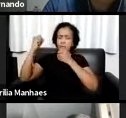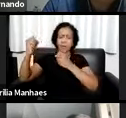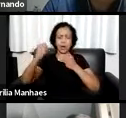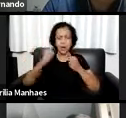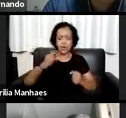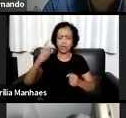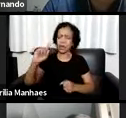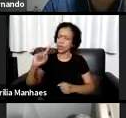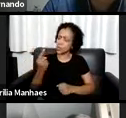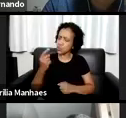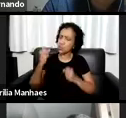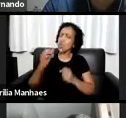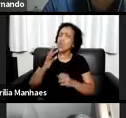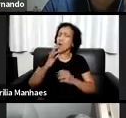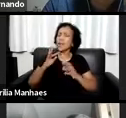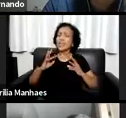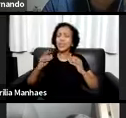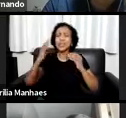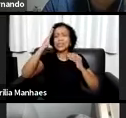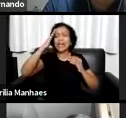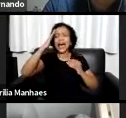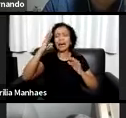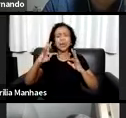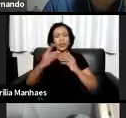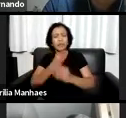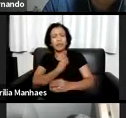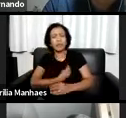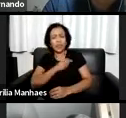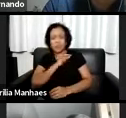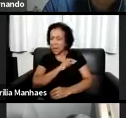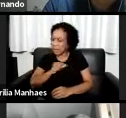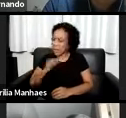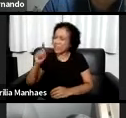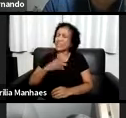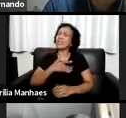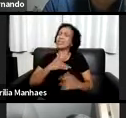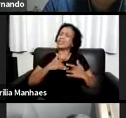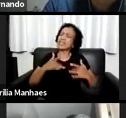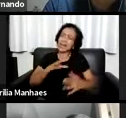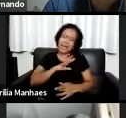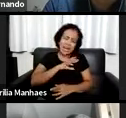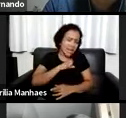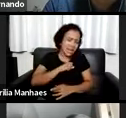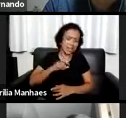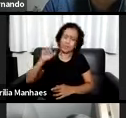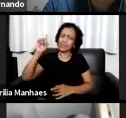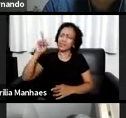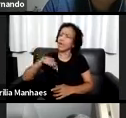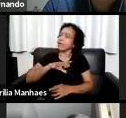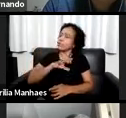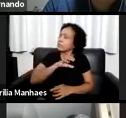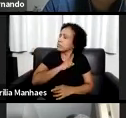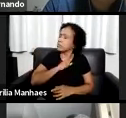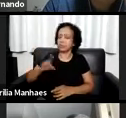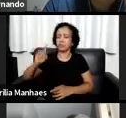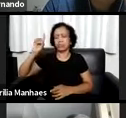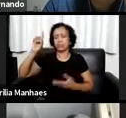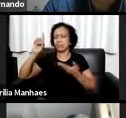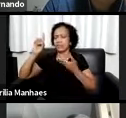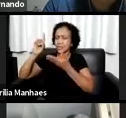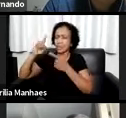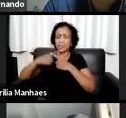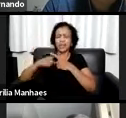onipotente, onisciente, onipresente, Deus de graça, misericórdia e amor. E nós te adoramos, ó Deus, pois tu somente